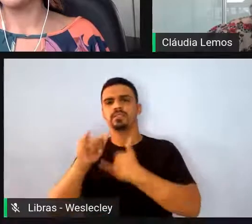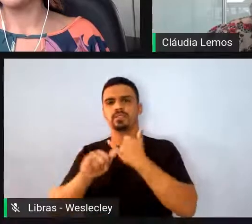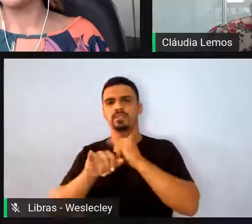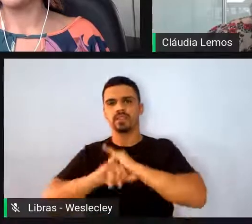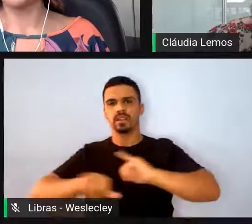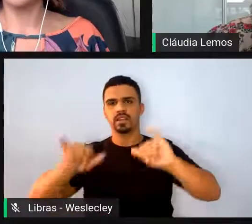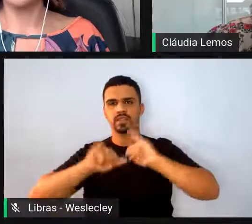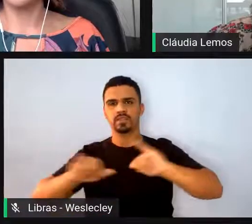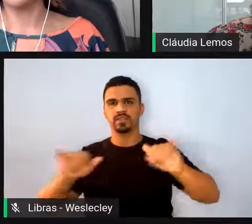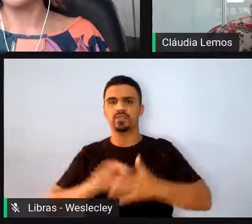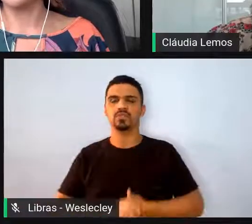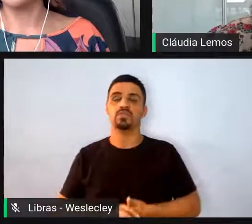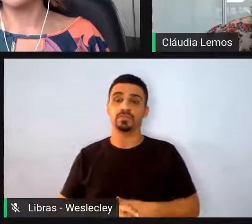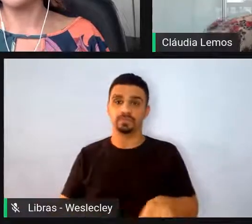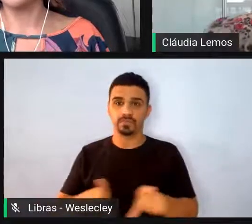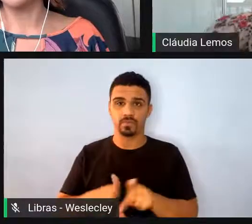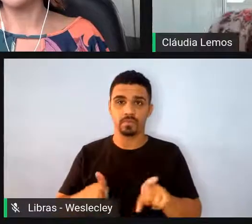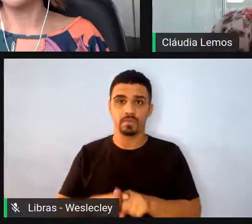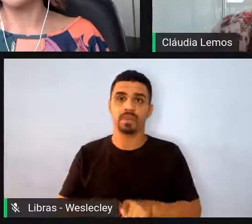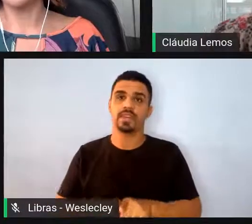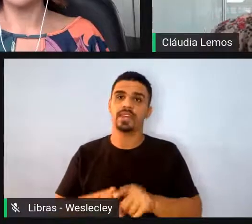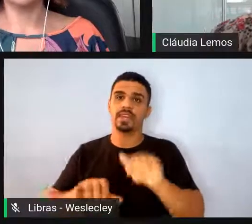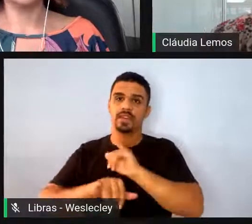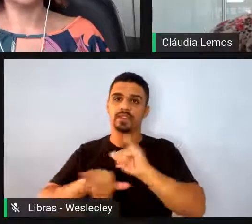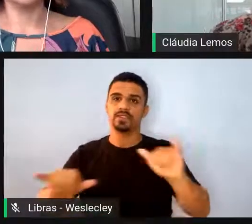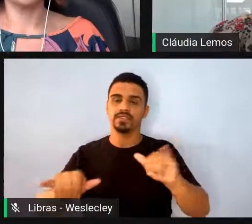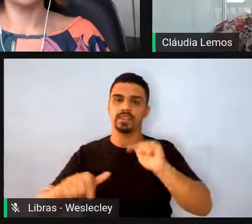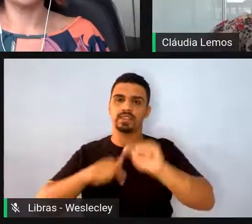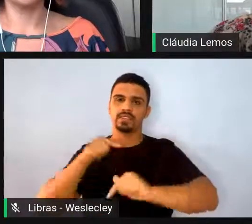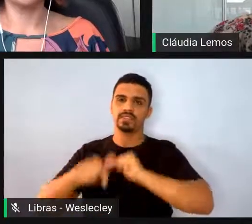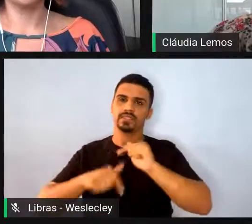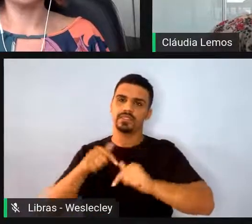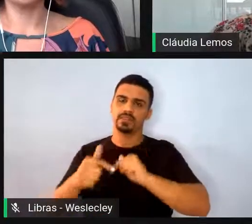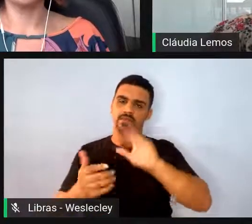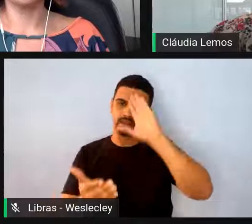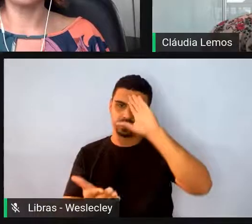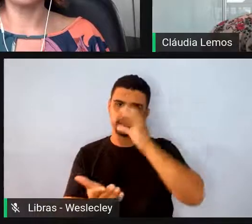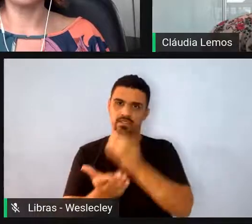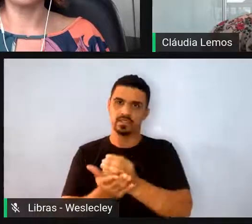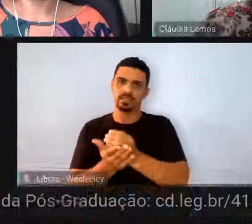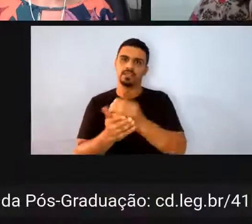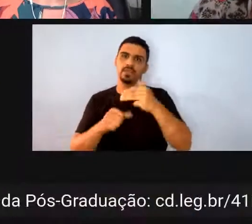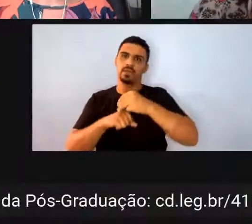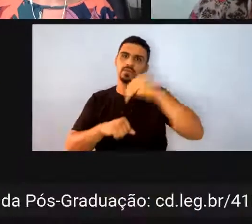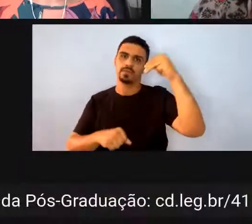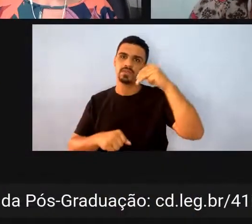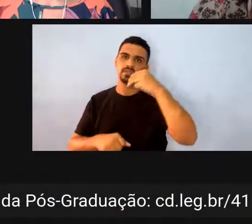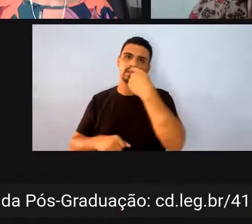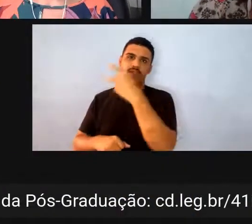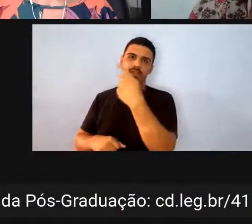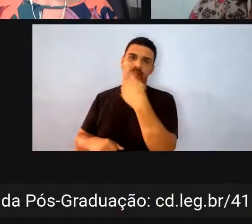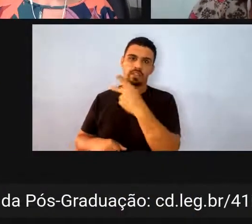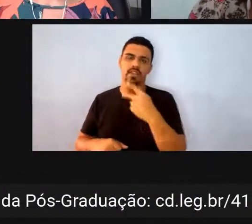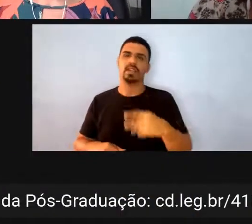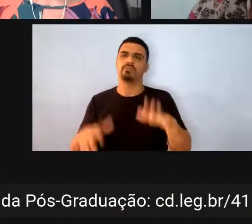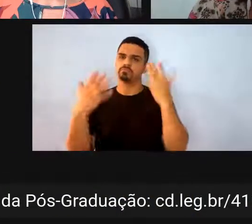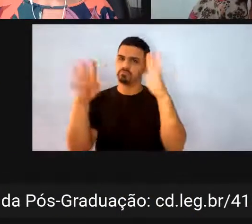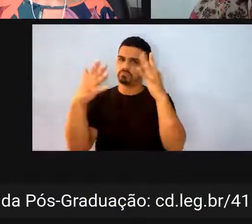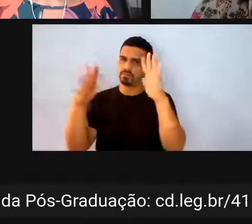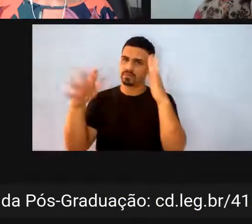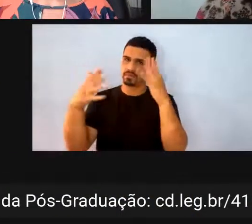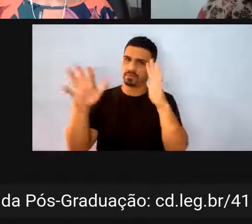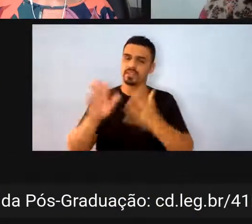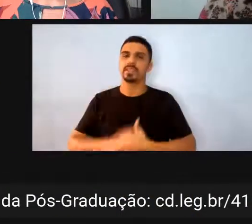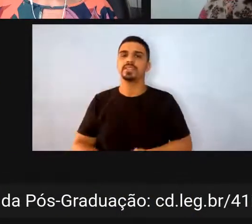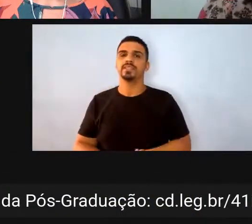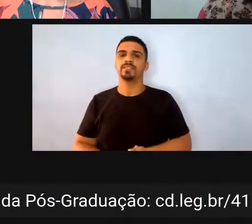Só reforçar, né, que esse trabalho que a Dini apresentou é a dissertação de mestrado dela, que foi defendida agora, recentemente, parabéns. Ela está